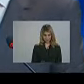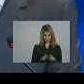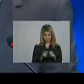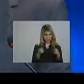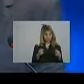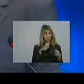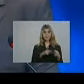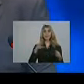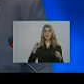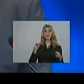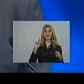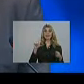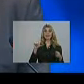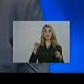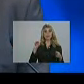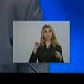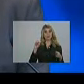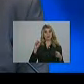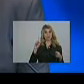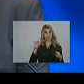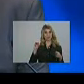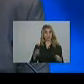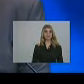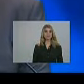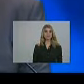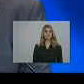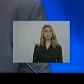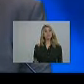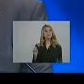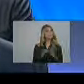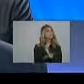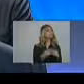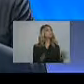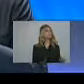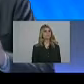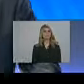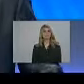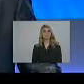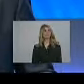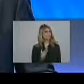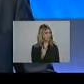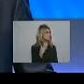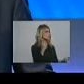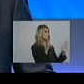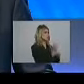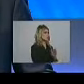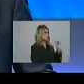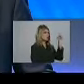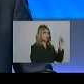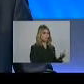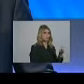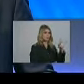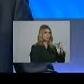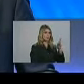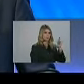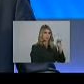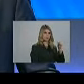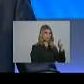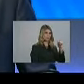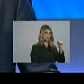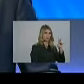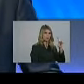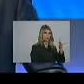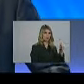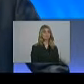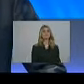Candidato Carlos Osório. Para quem que o senhor pergunta? Eu vou fazer a pergunta para o candidato Pedro Paulo.